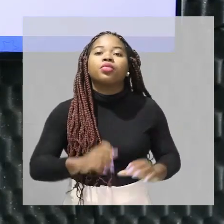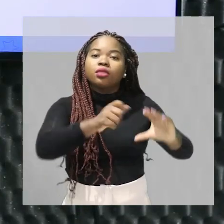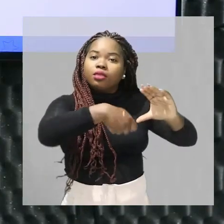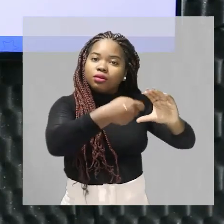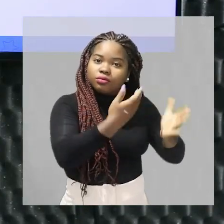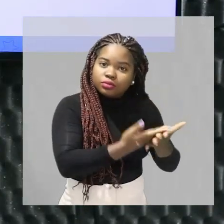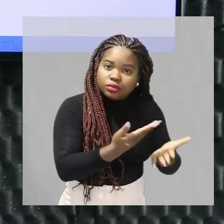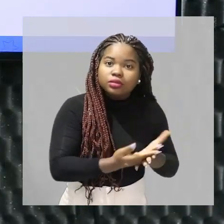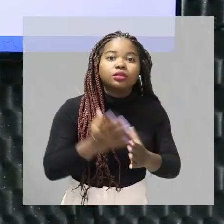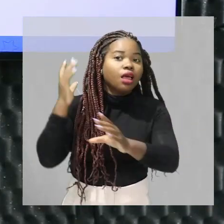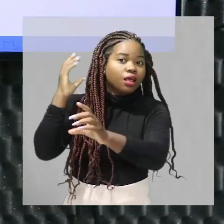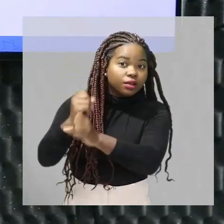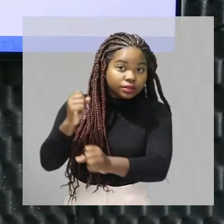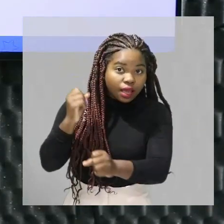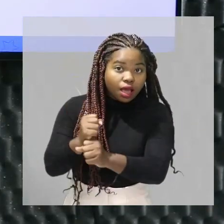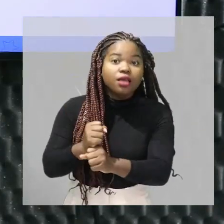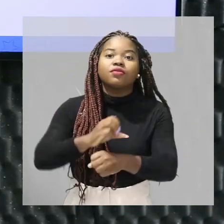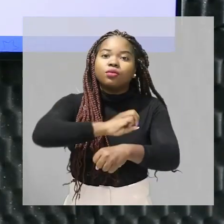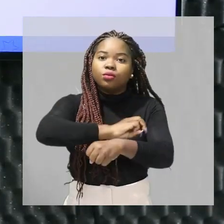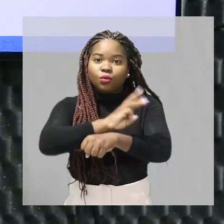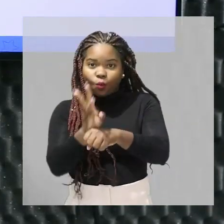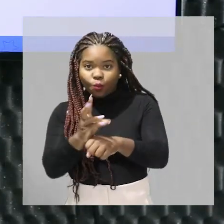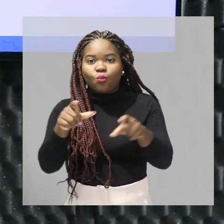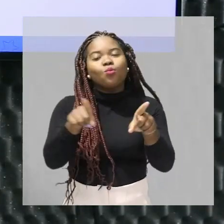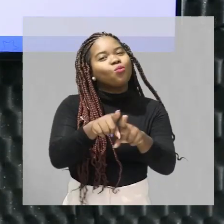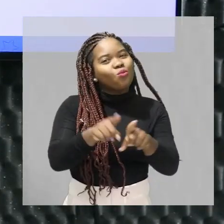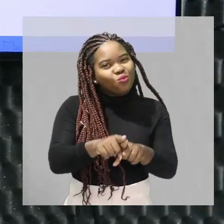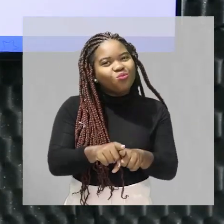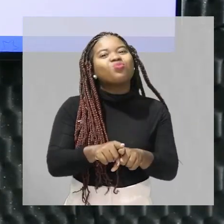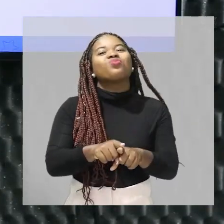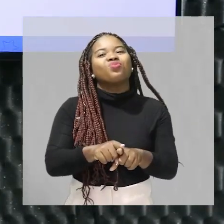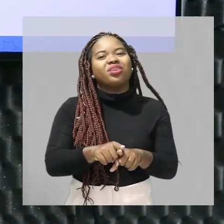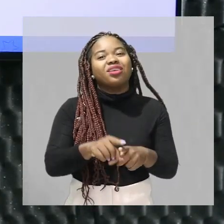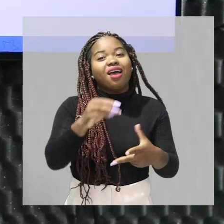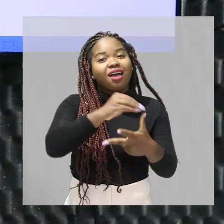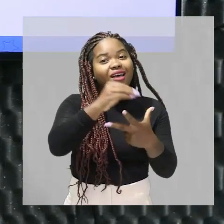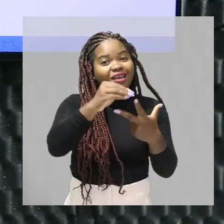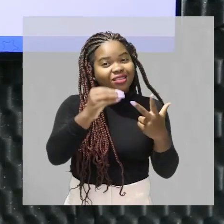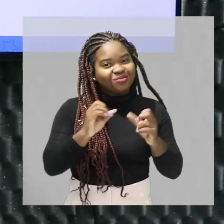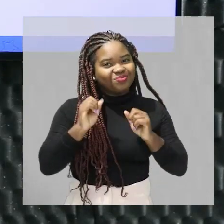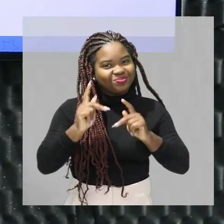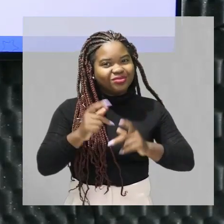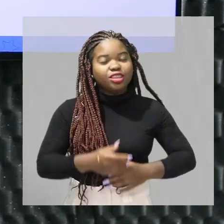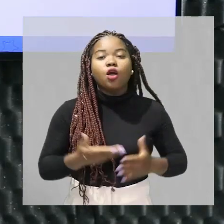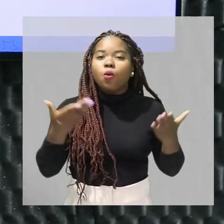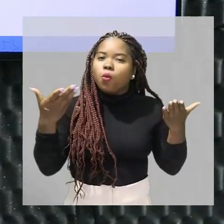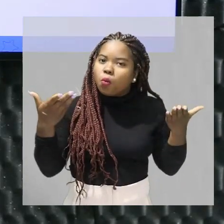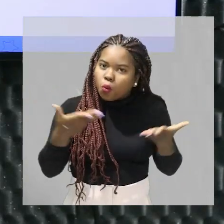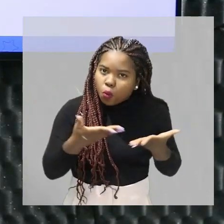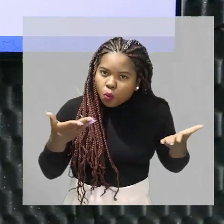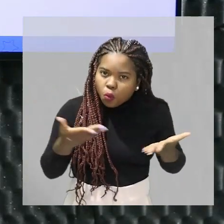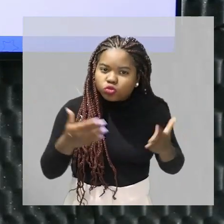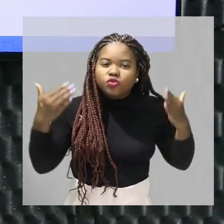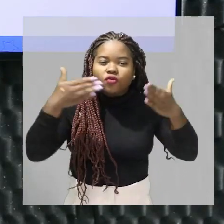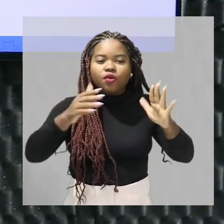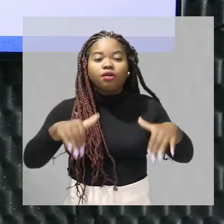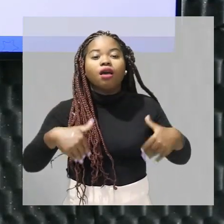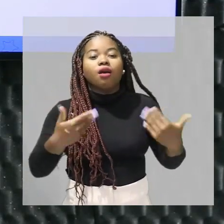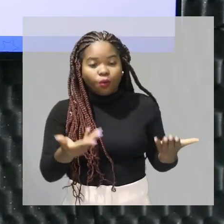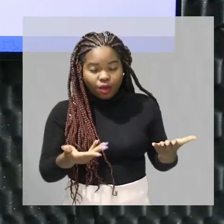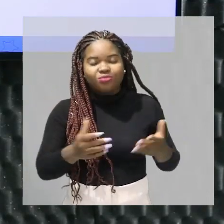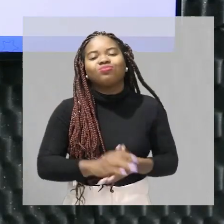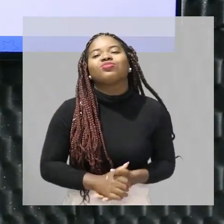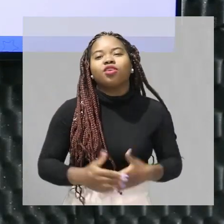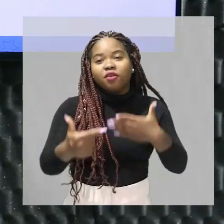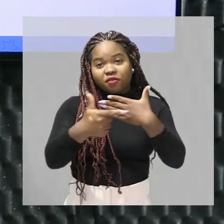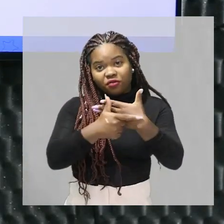na nossa revisão Paz UEMA e Enem, ok, turminha? E na aula de hoje, nós vamos estar abordando as